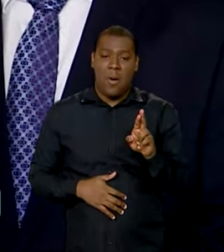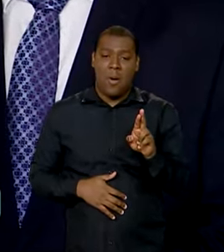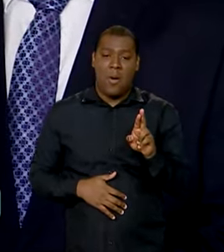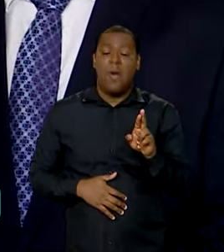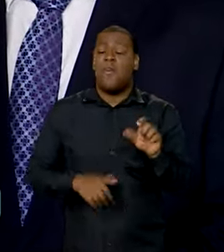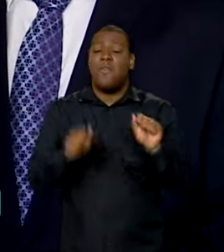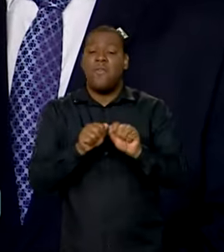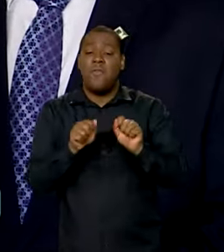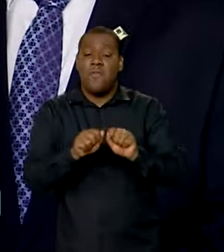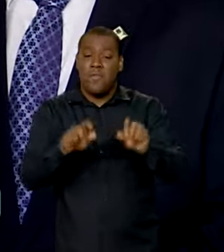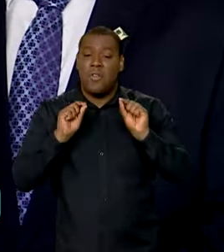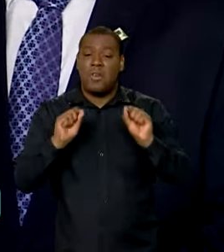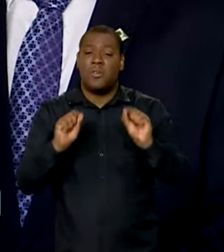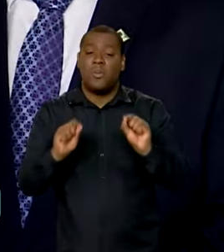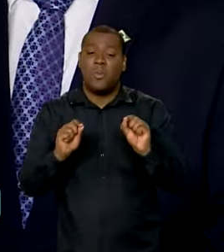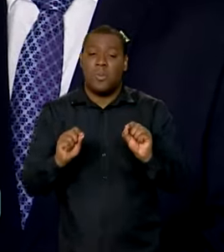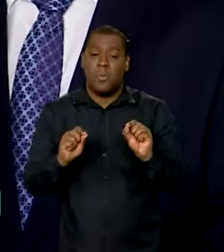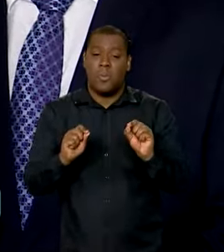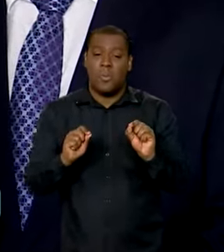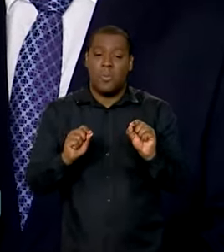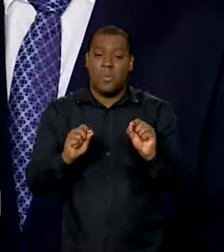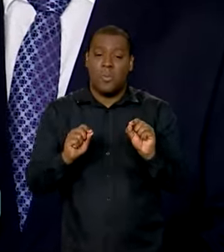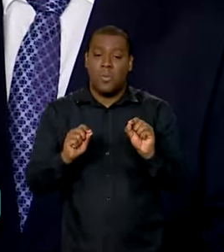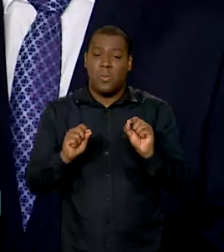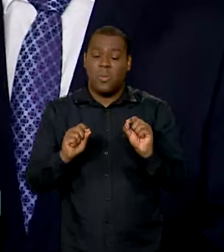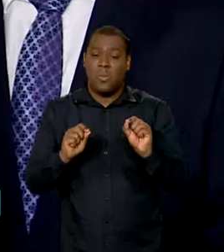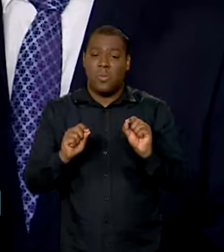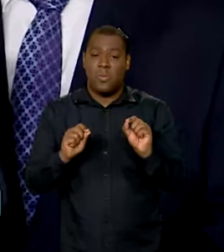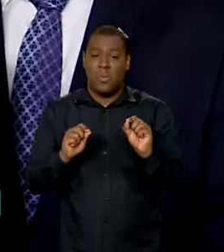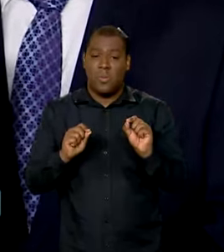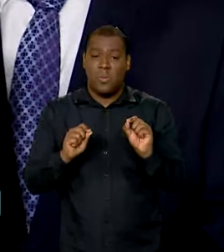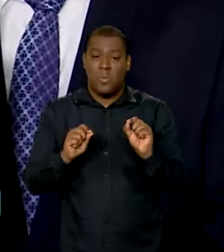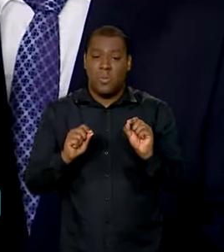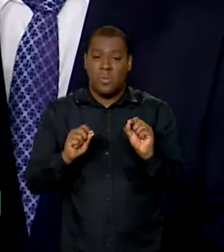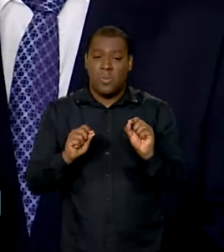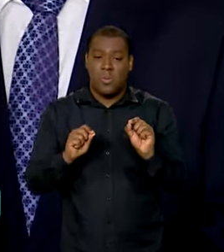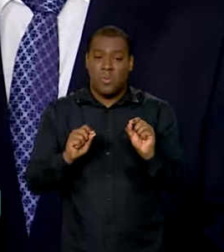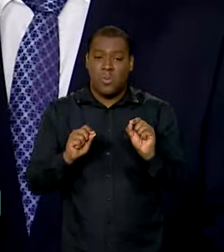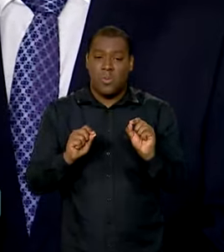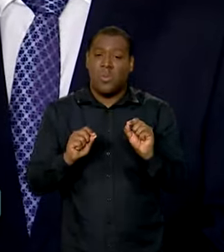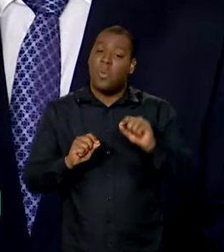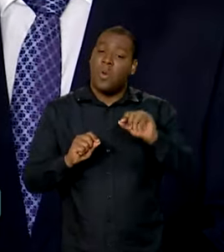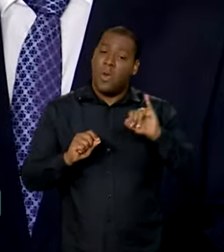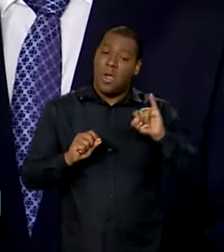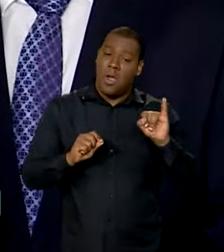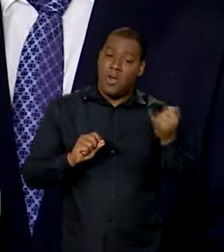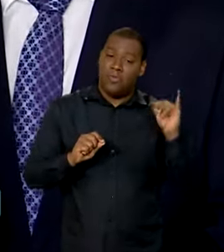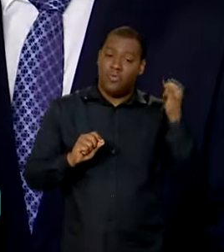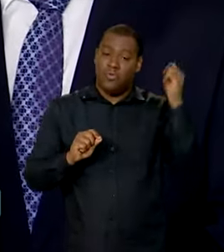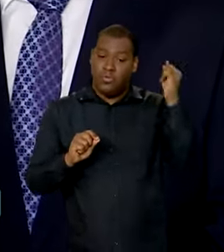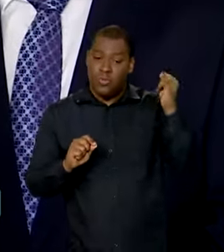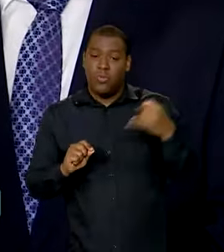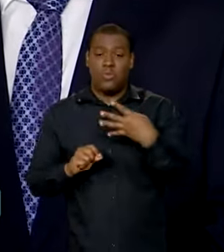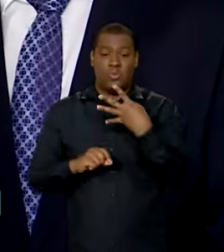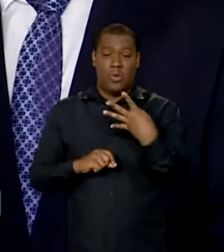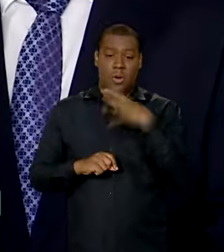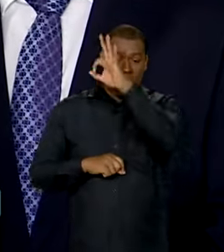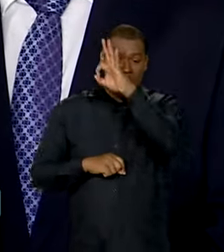ao final dos 36 meses, nós estamos zerando o juro de 4% sobre o